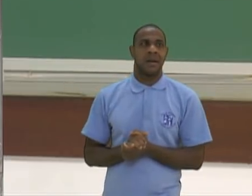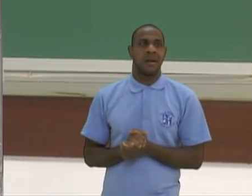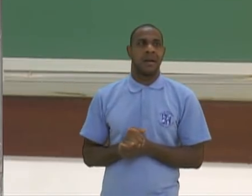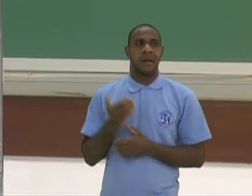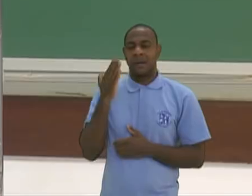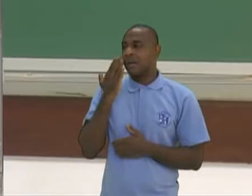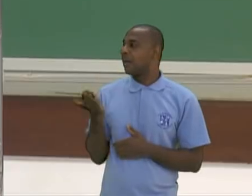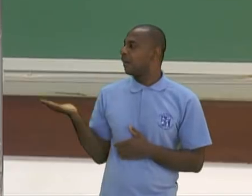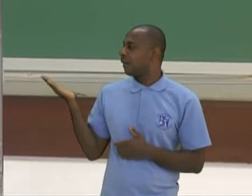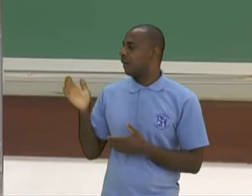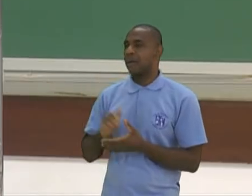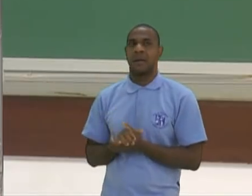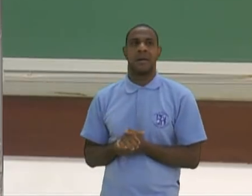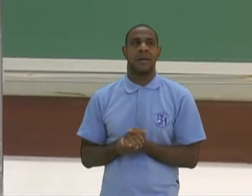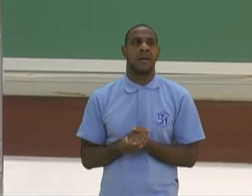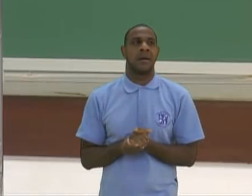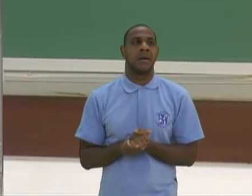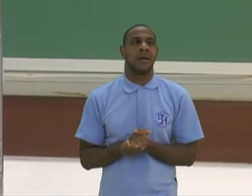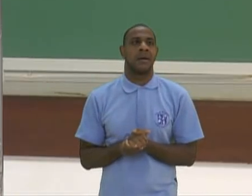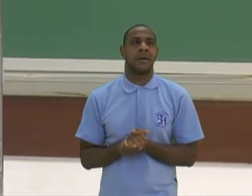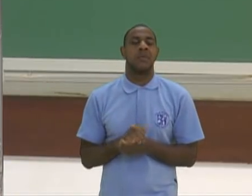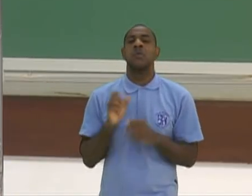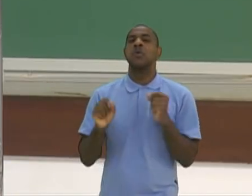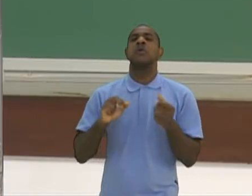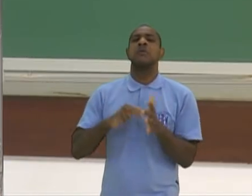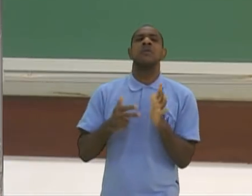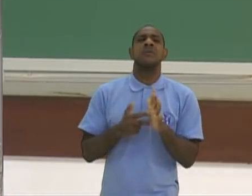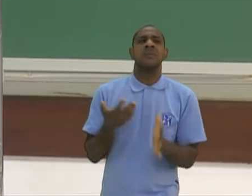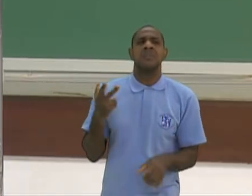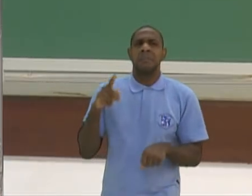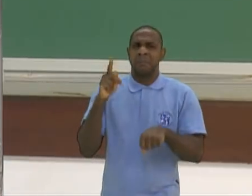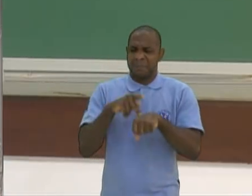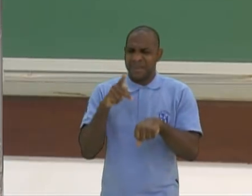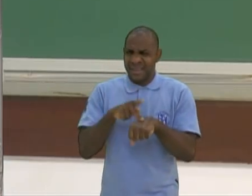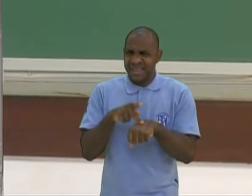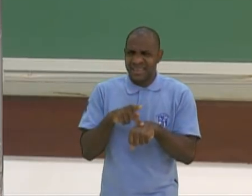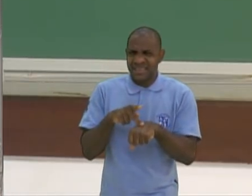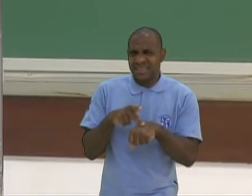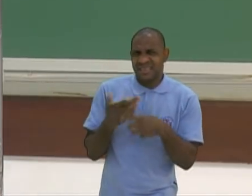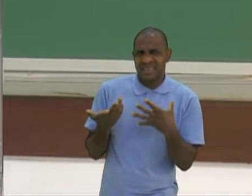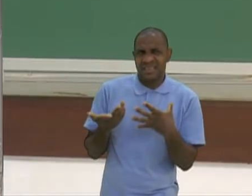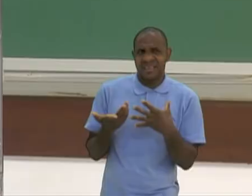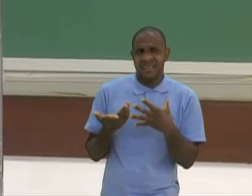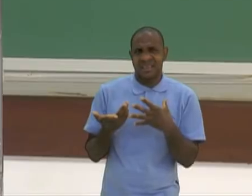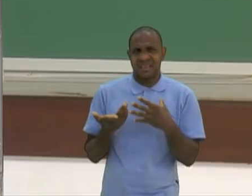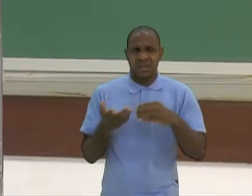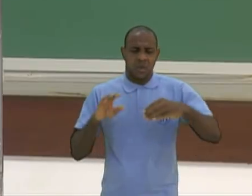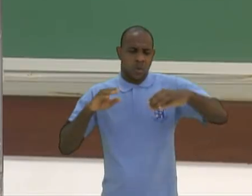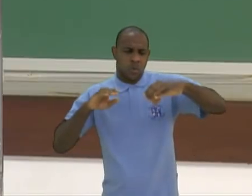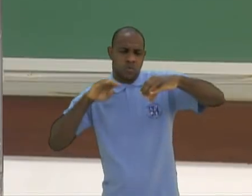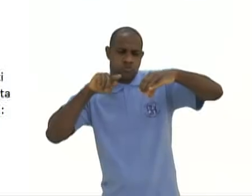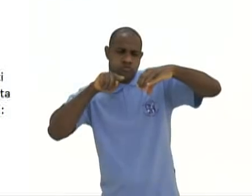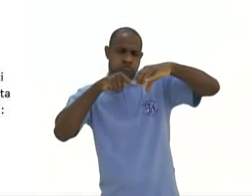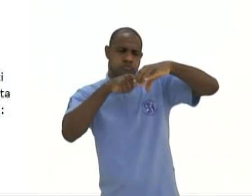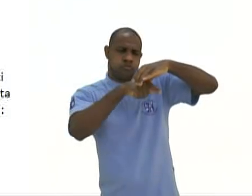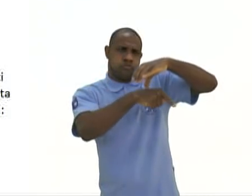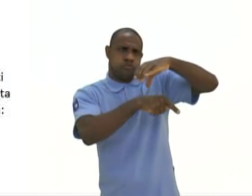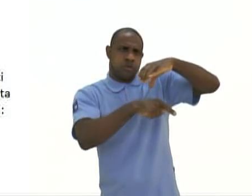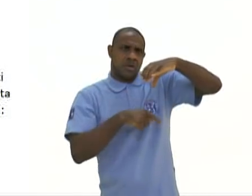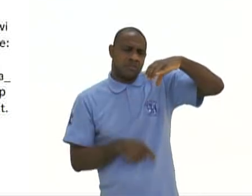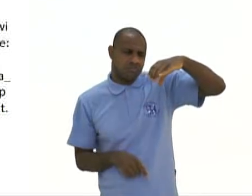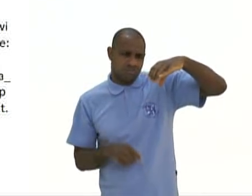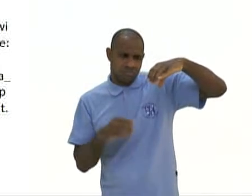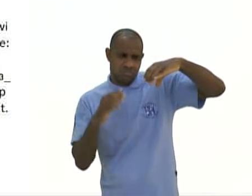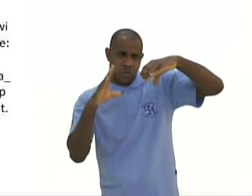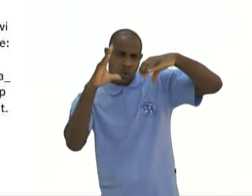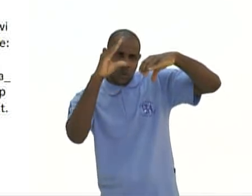bom, e aí, professor, que mais? Bora. Pedras, né, professor? Tá, túnel, ok, boa. Será que tem mais alguma ou